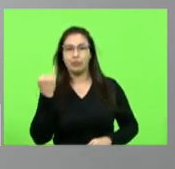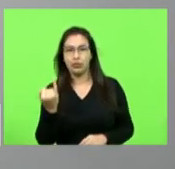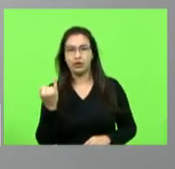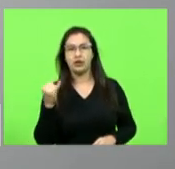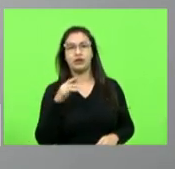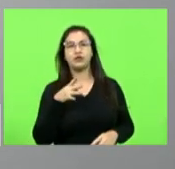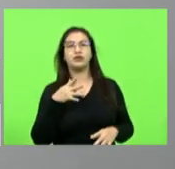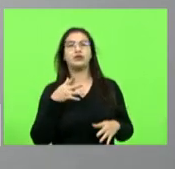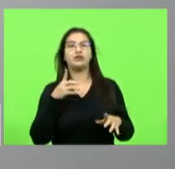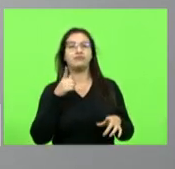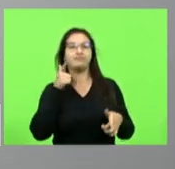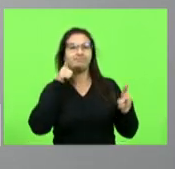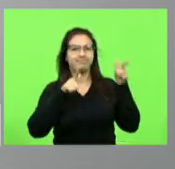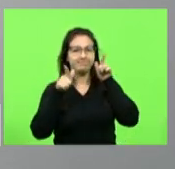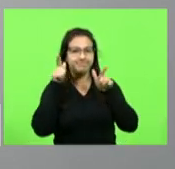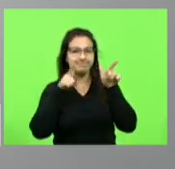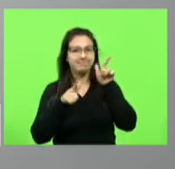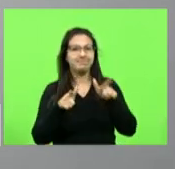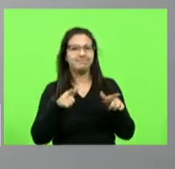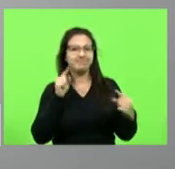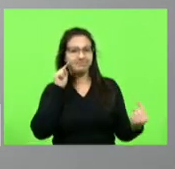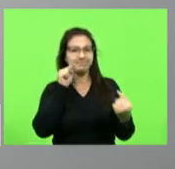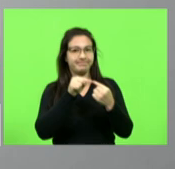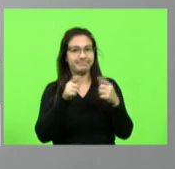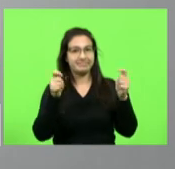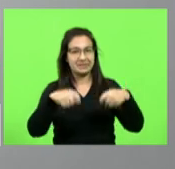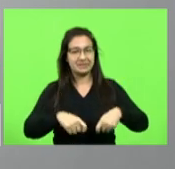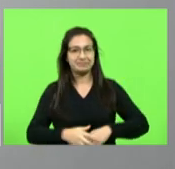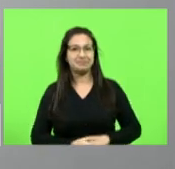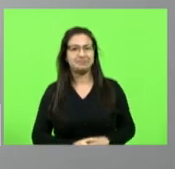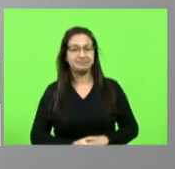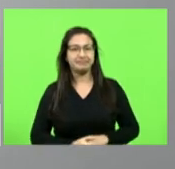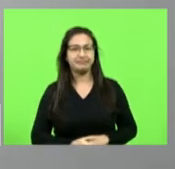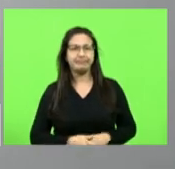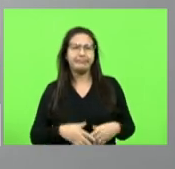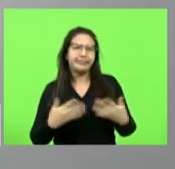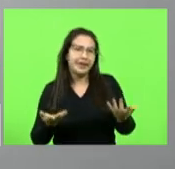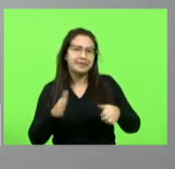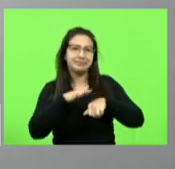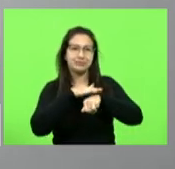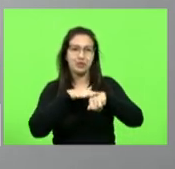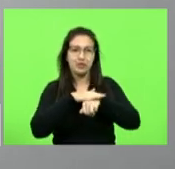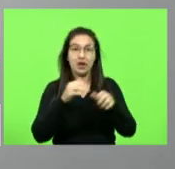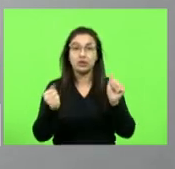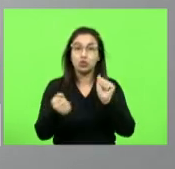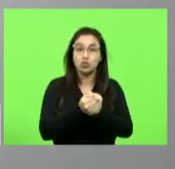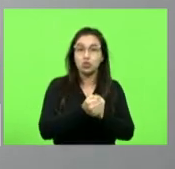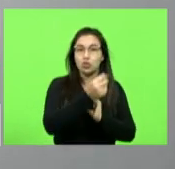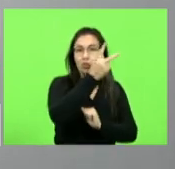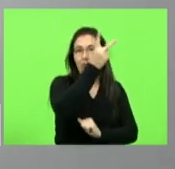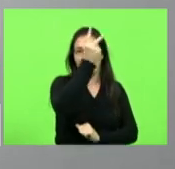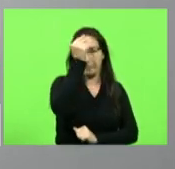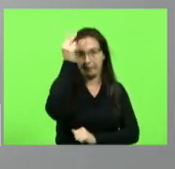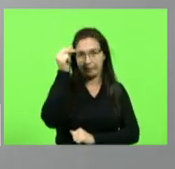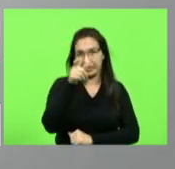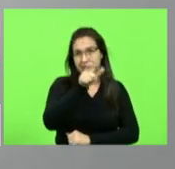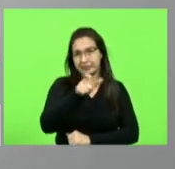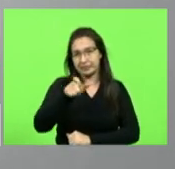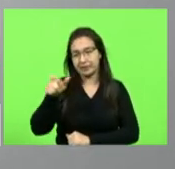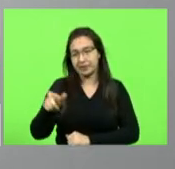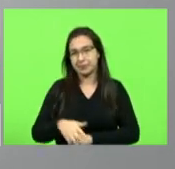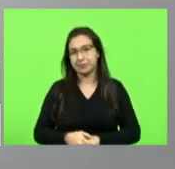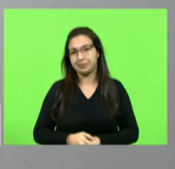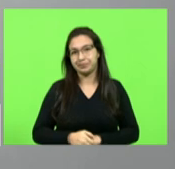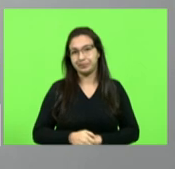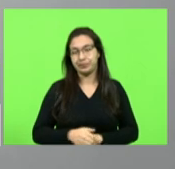de forma mais eficaz os nossos objetivos. Então, sobre esse diálogo com os prefeitos, o GT estadual, desde